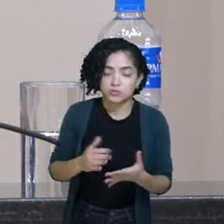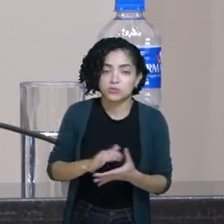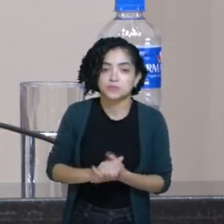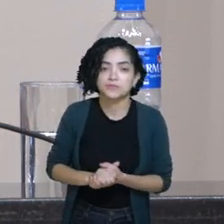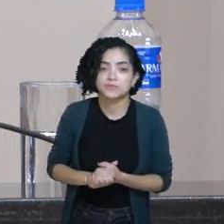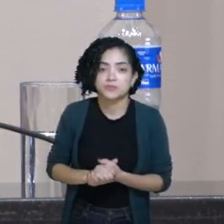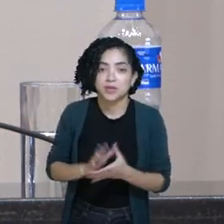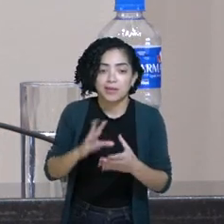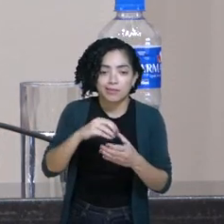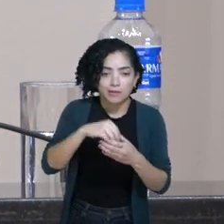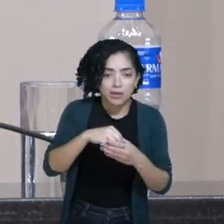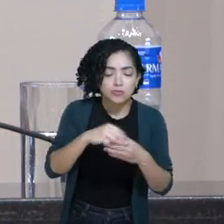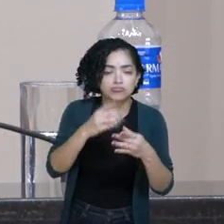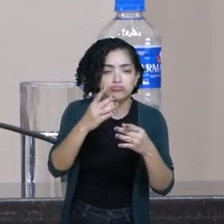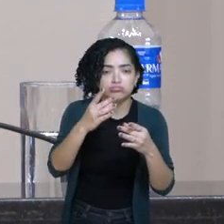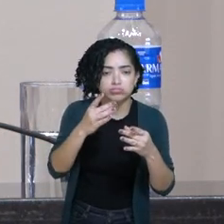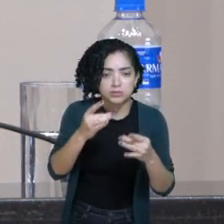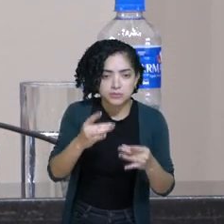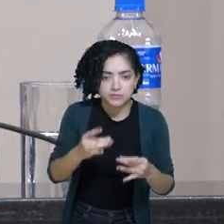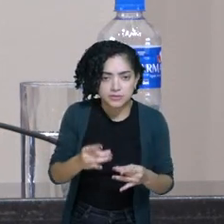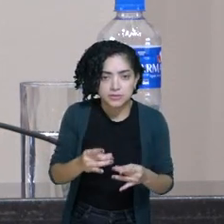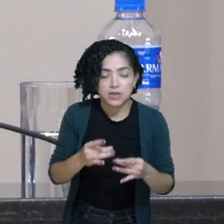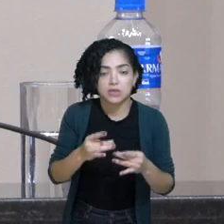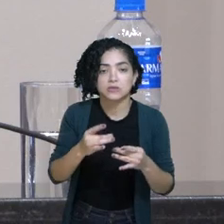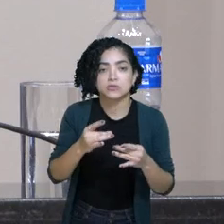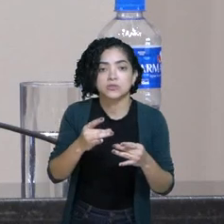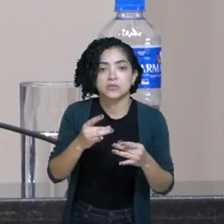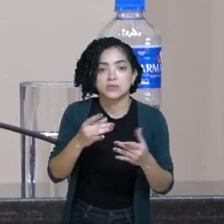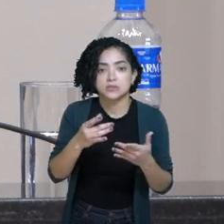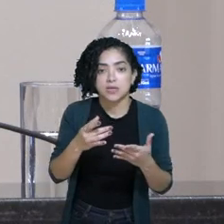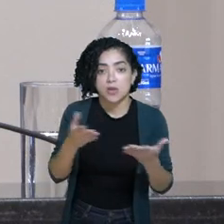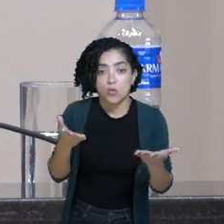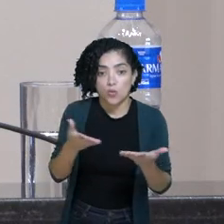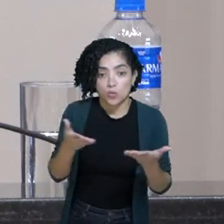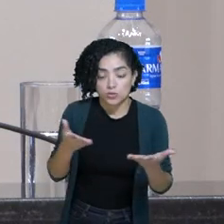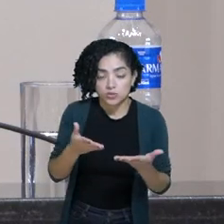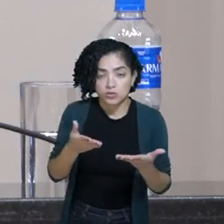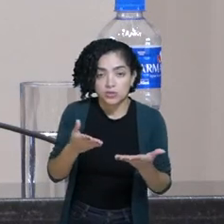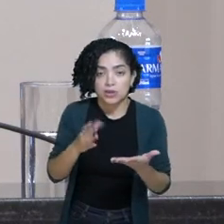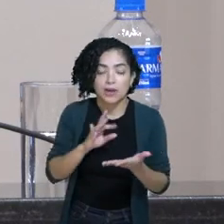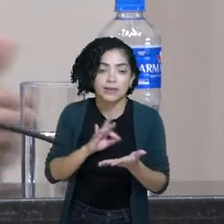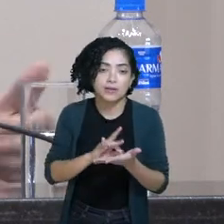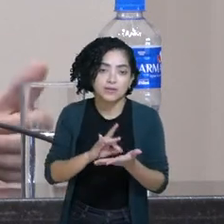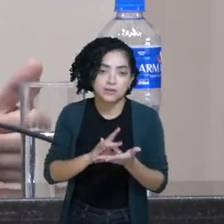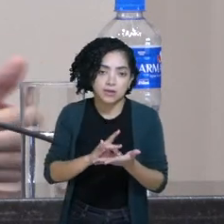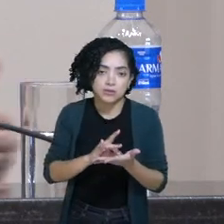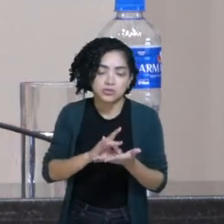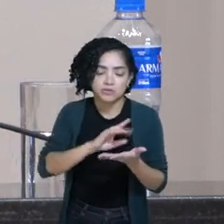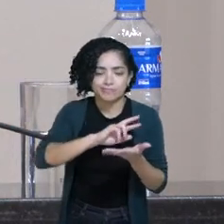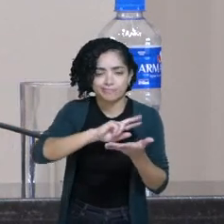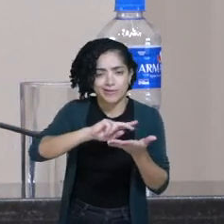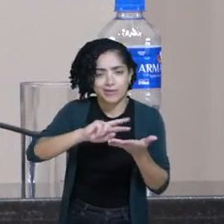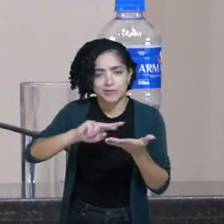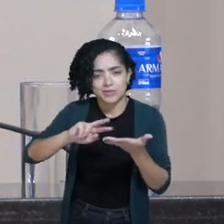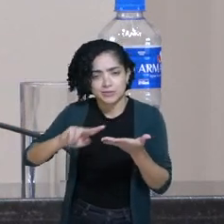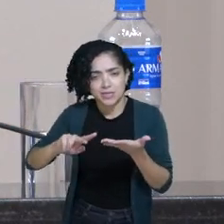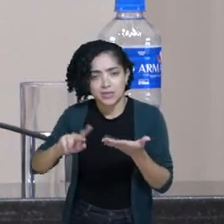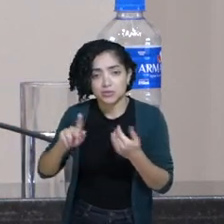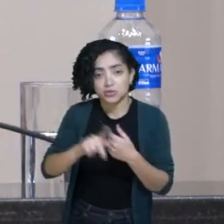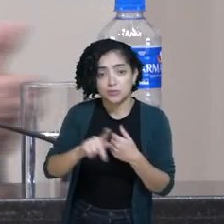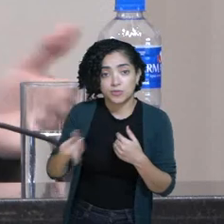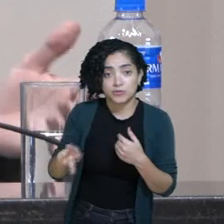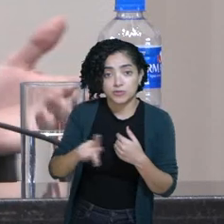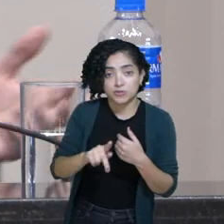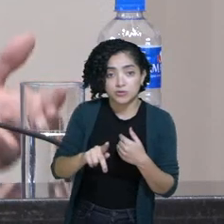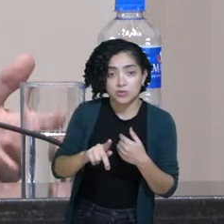suas especificidades né Nós temos hoje realidades né devido a uma série de questões de professores que têm